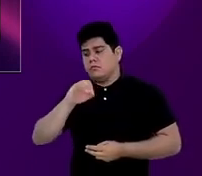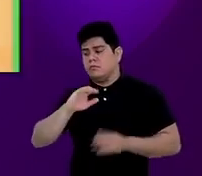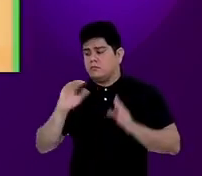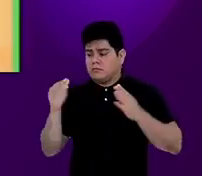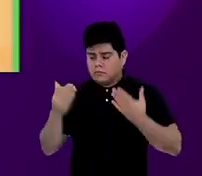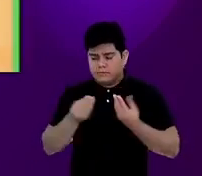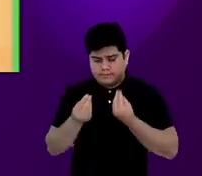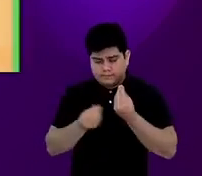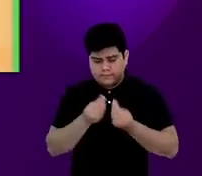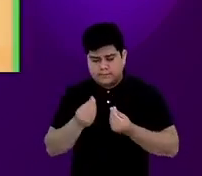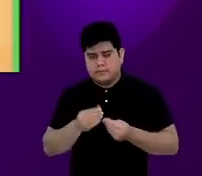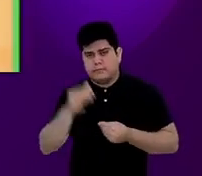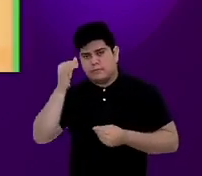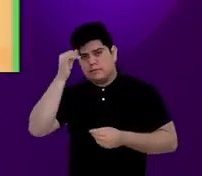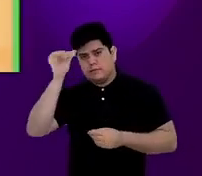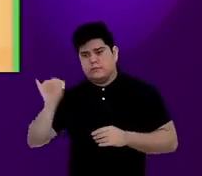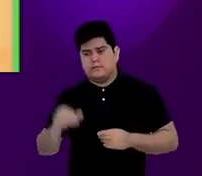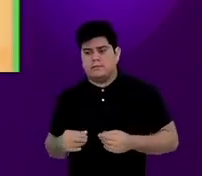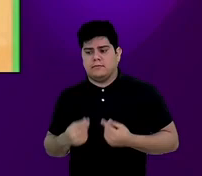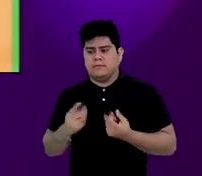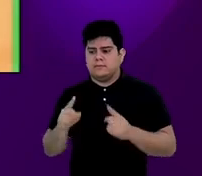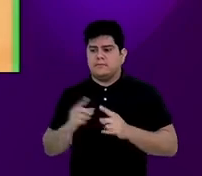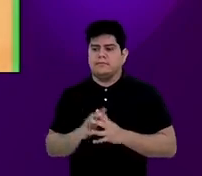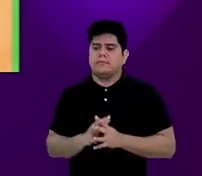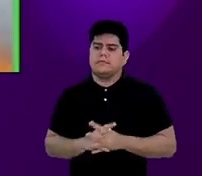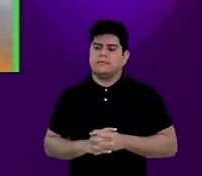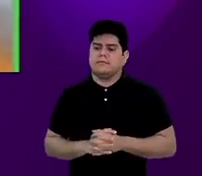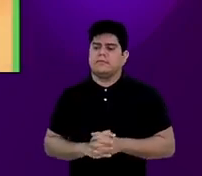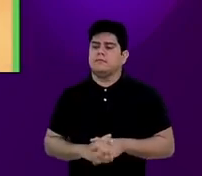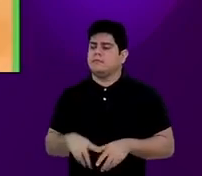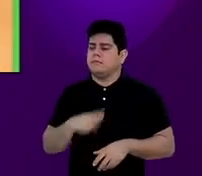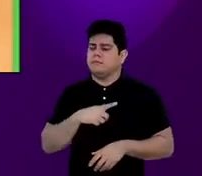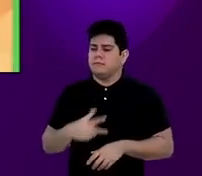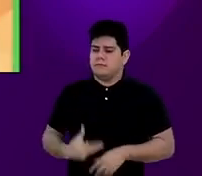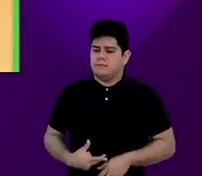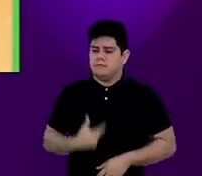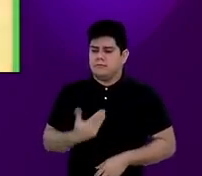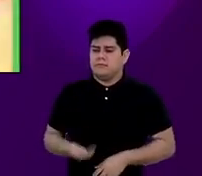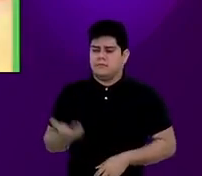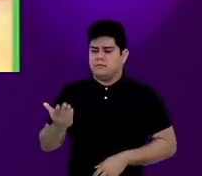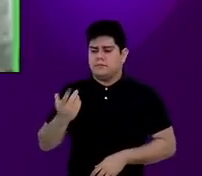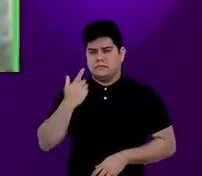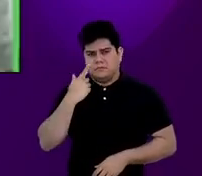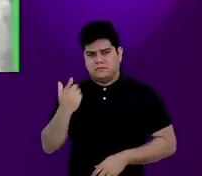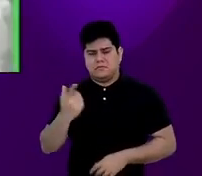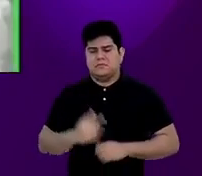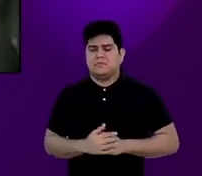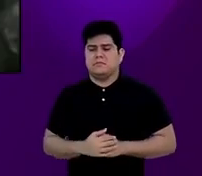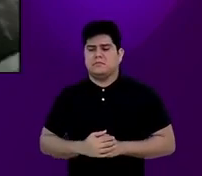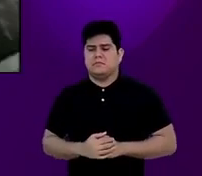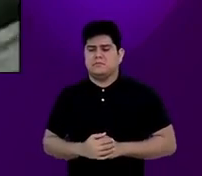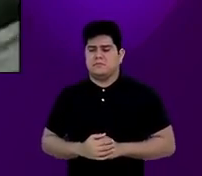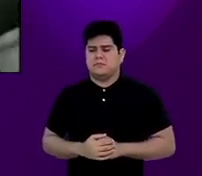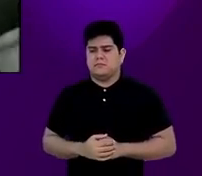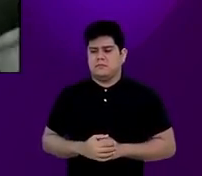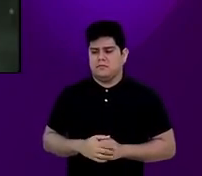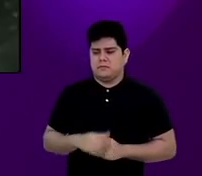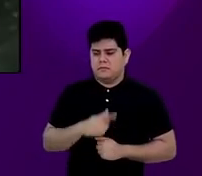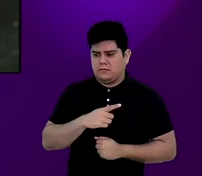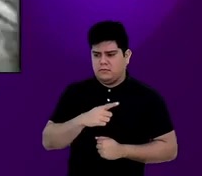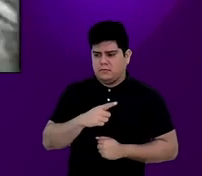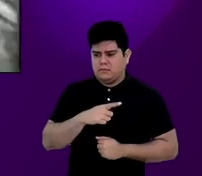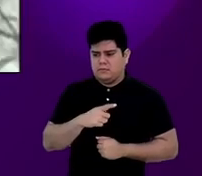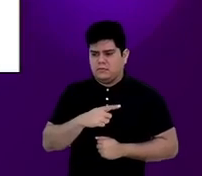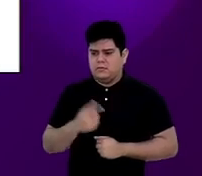específico e menos agressivo com o paciente. Então, o que a gente tem na cirurgia é isso. A gente vê isso é um aumento praticamente de 20 vezes, a gente está na fossa